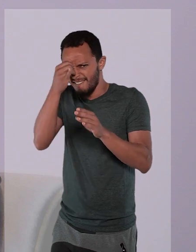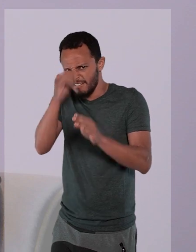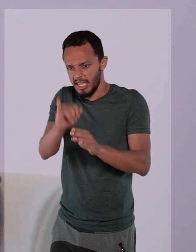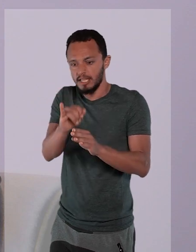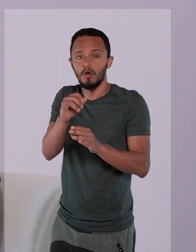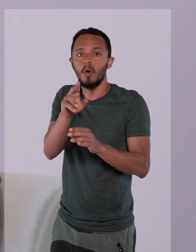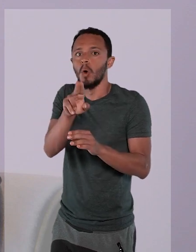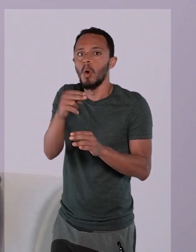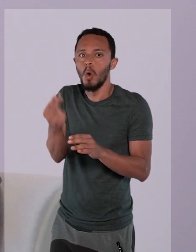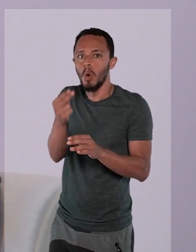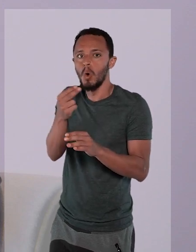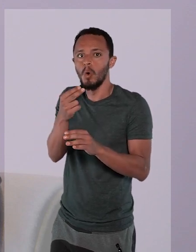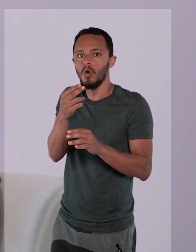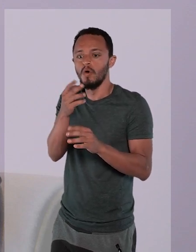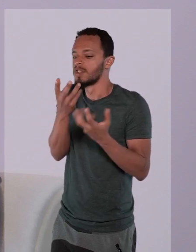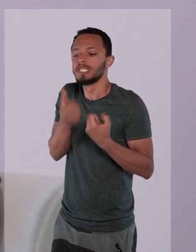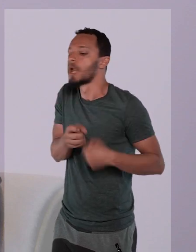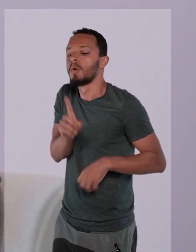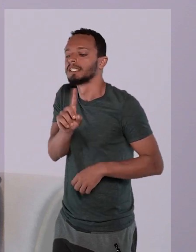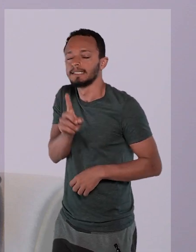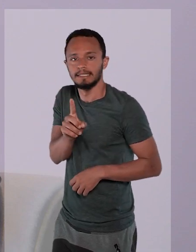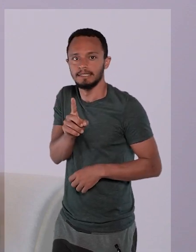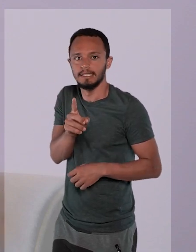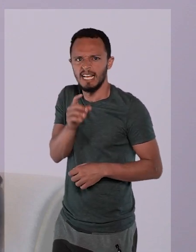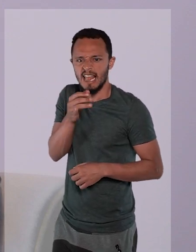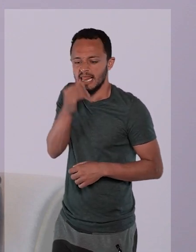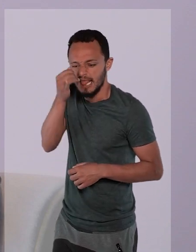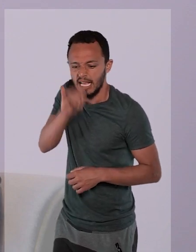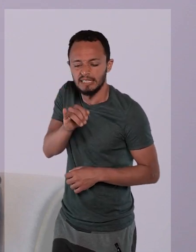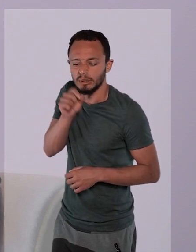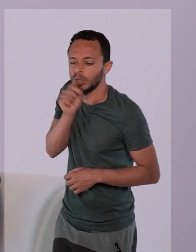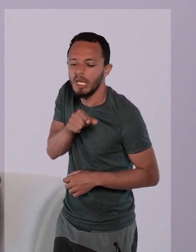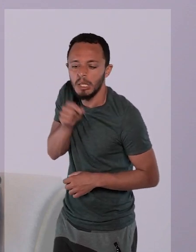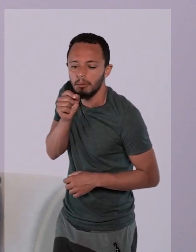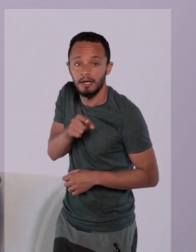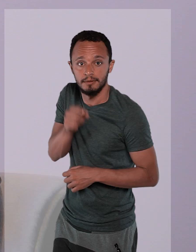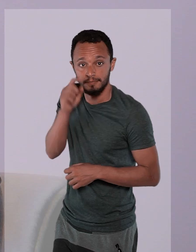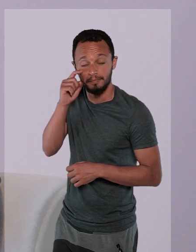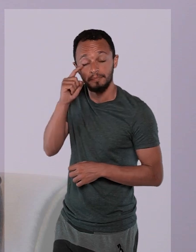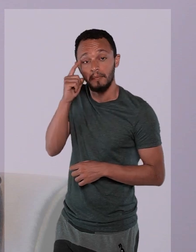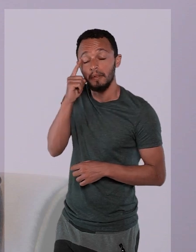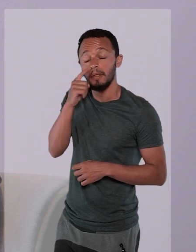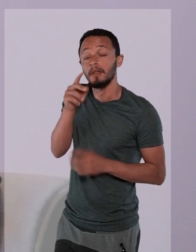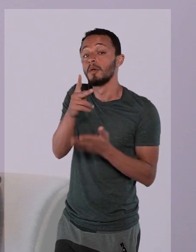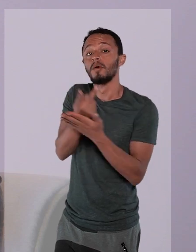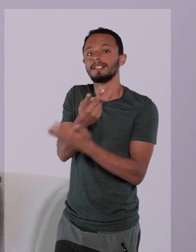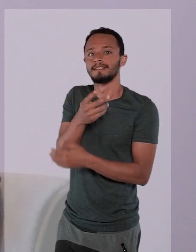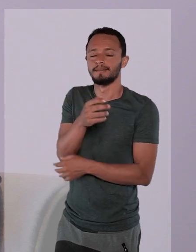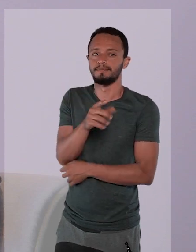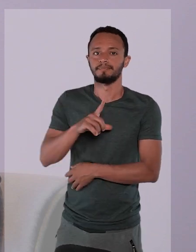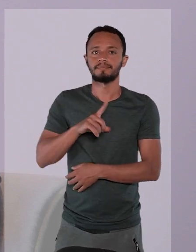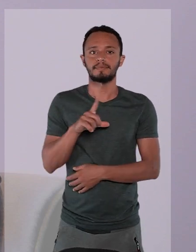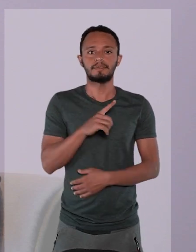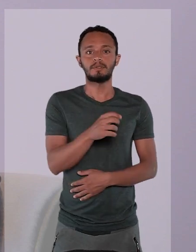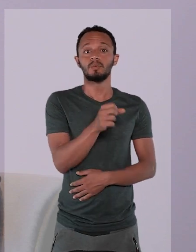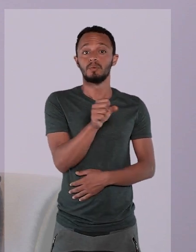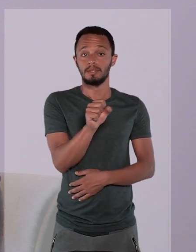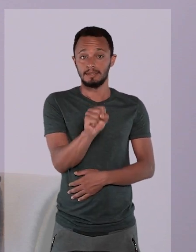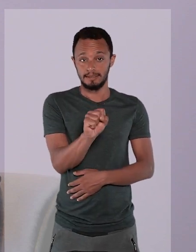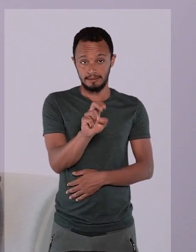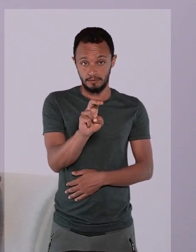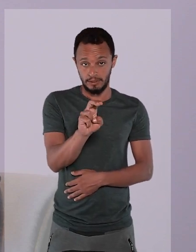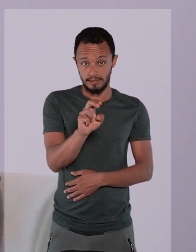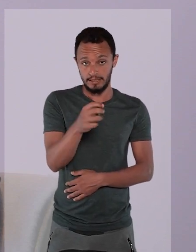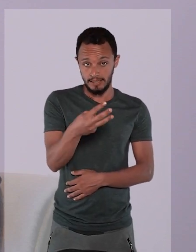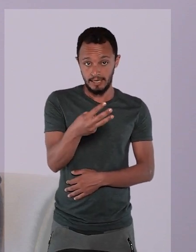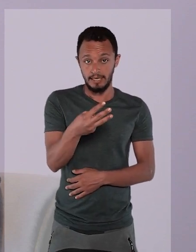durante essa pandemia de Covid-19. Né? E nós fizemos um trabalho nos 853